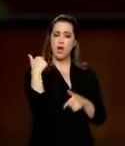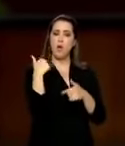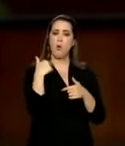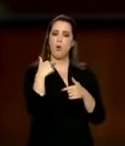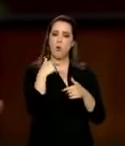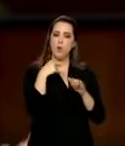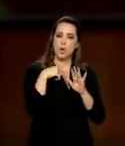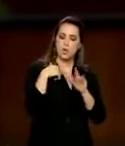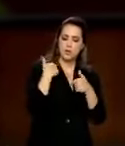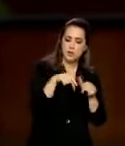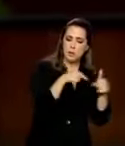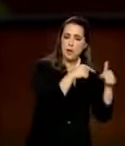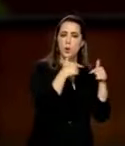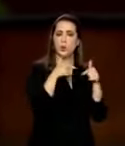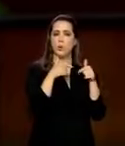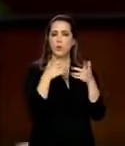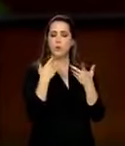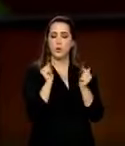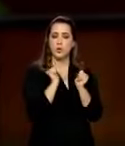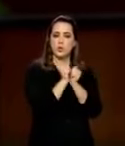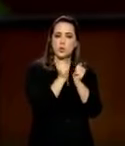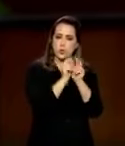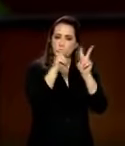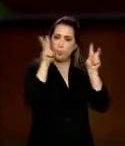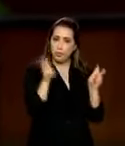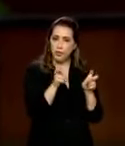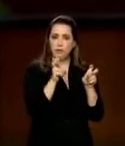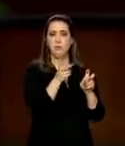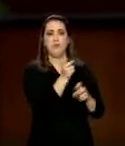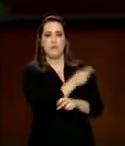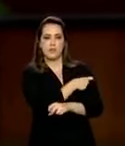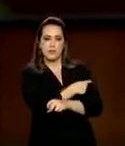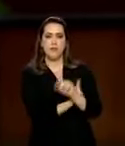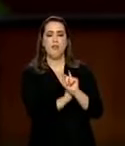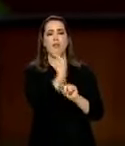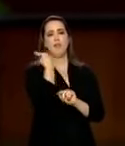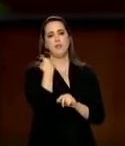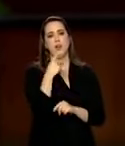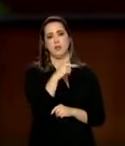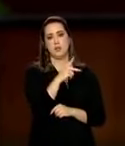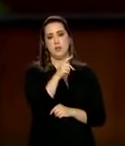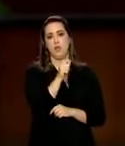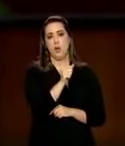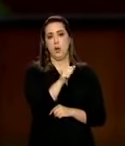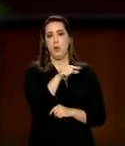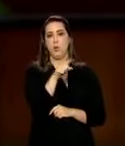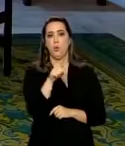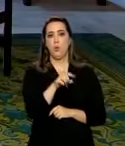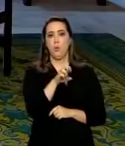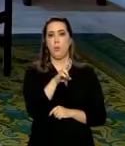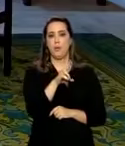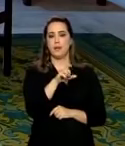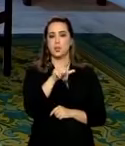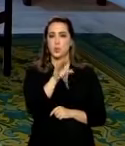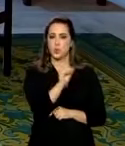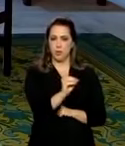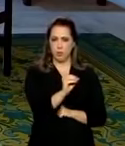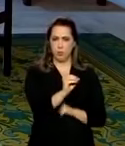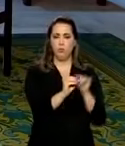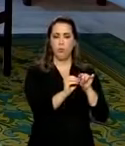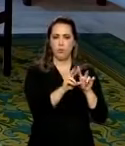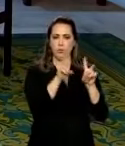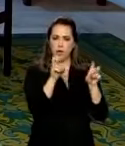estaríamos aqui ainda com uma quantidade, né, bastante pequena de vacinados, e temos hoje em dia mais da metade da